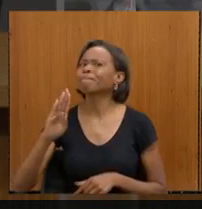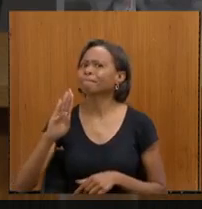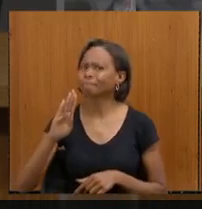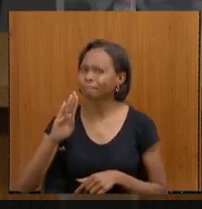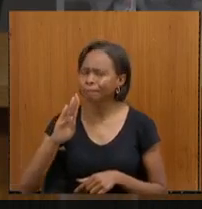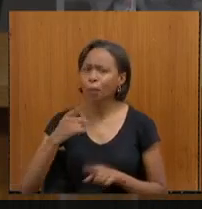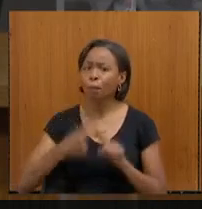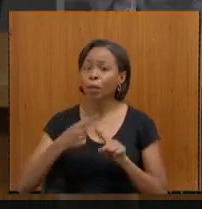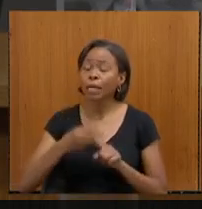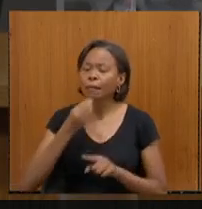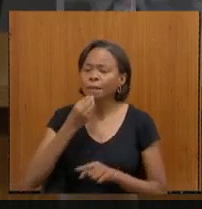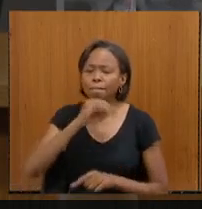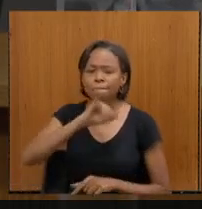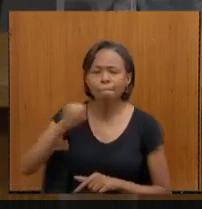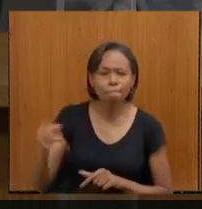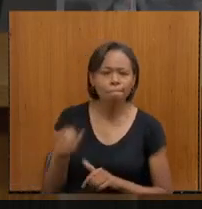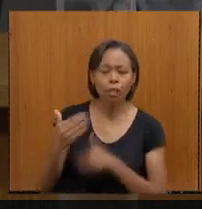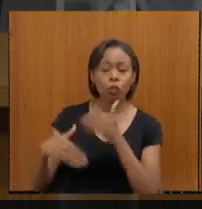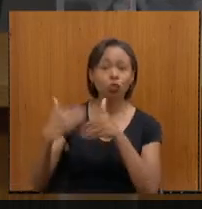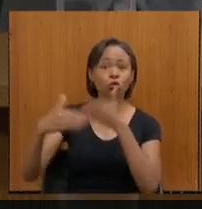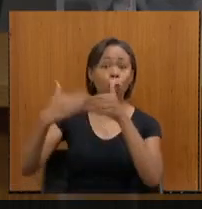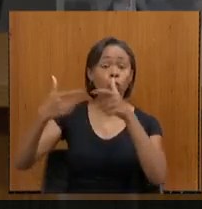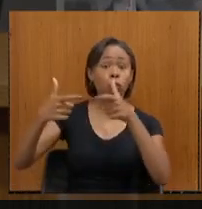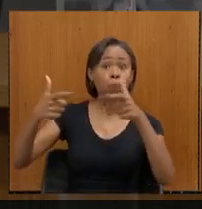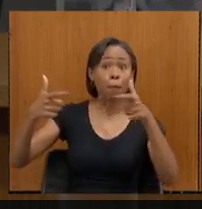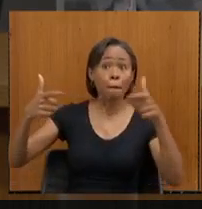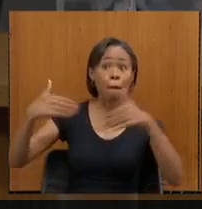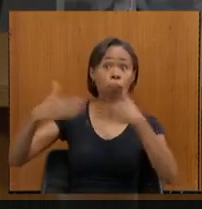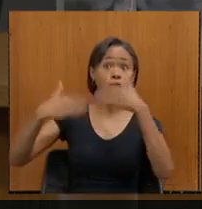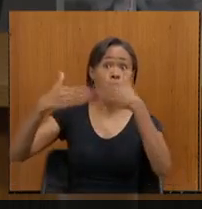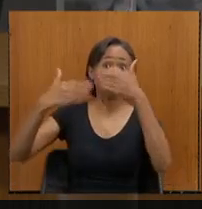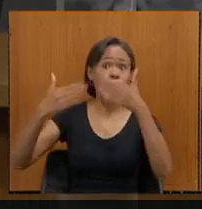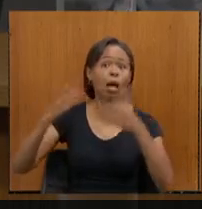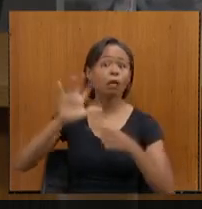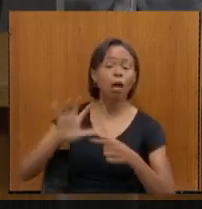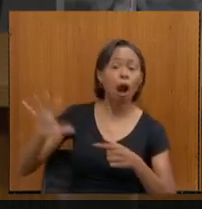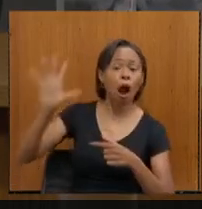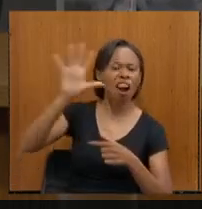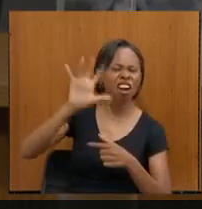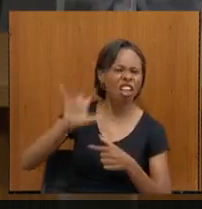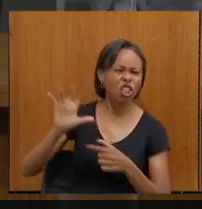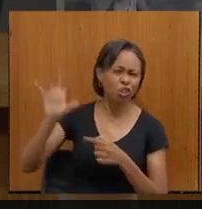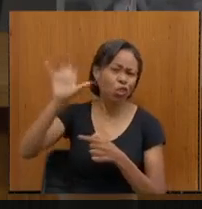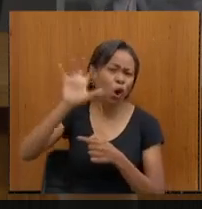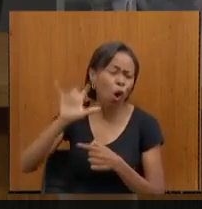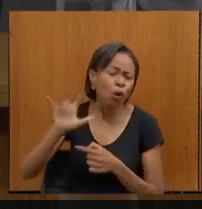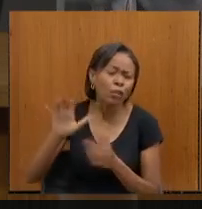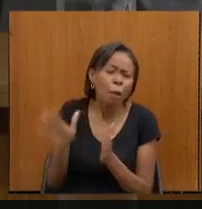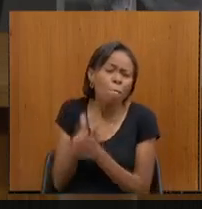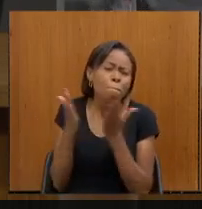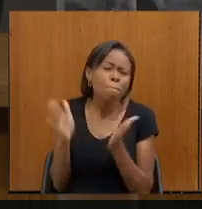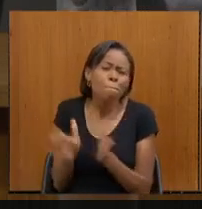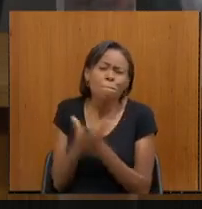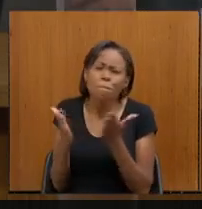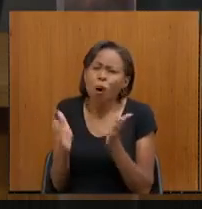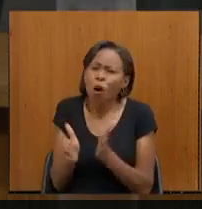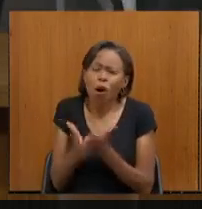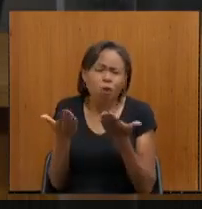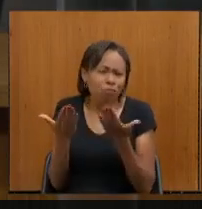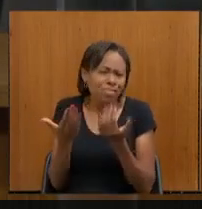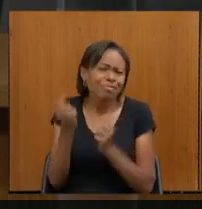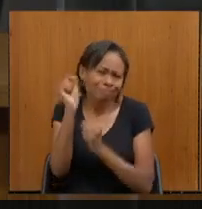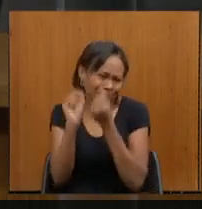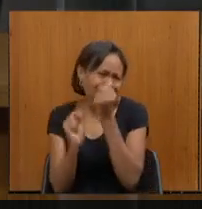oportunidade de desenvolvimento para regiões vamos é até agora mais carentes em desenvolvimento